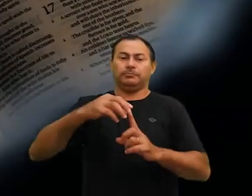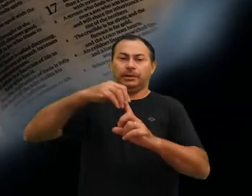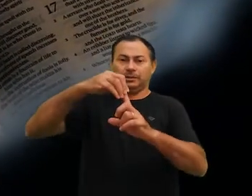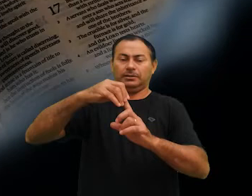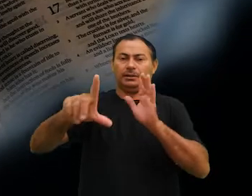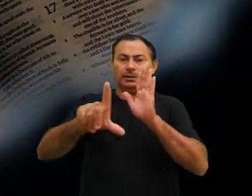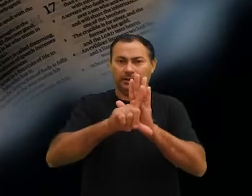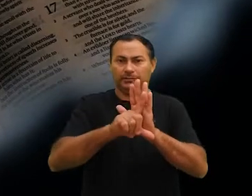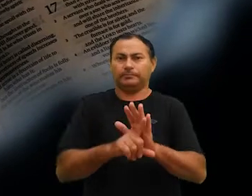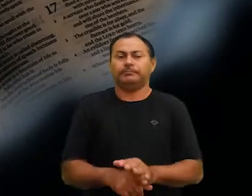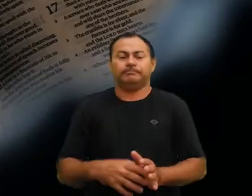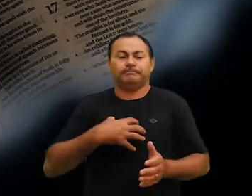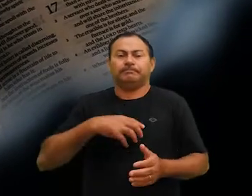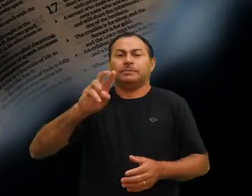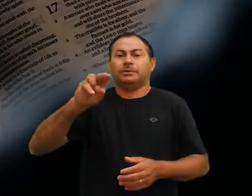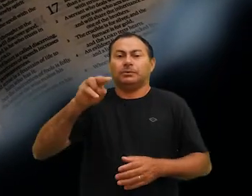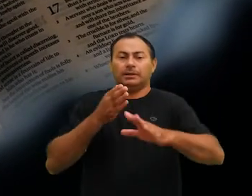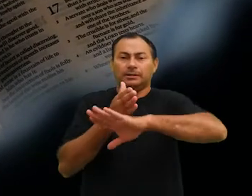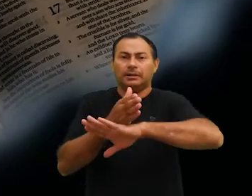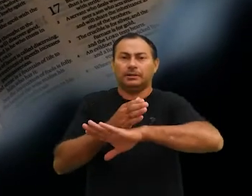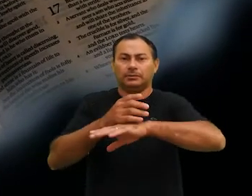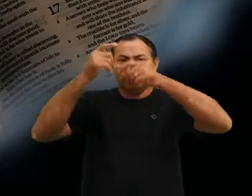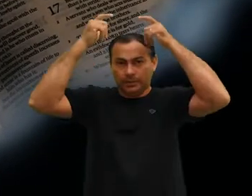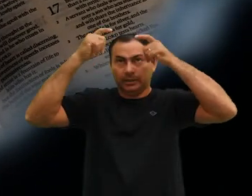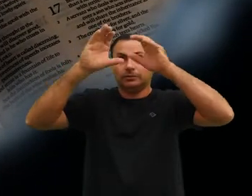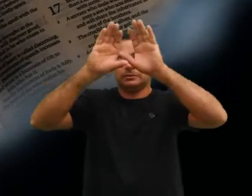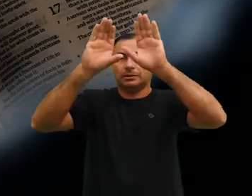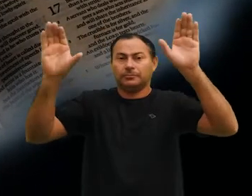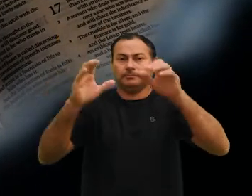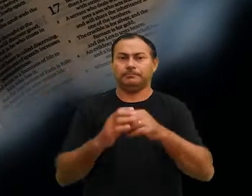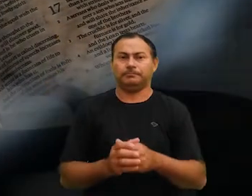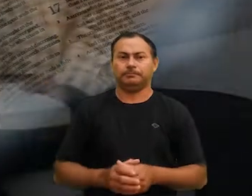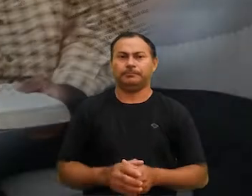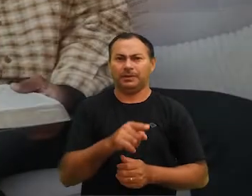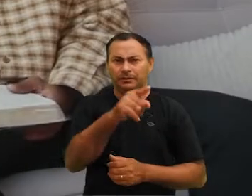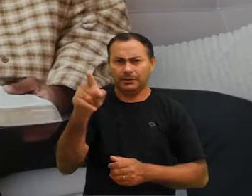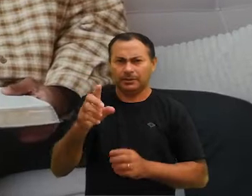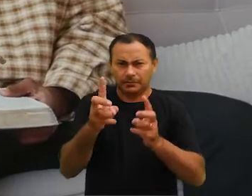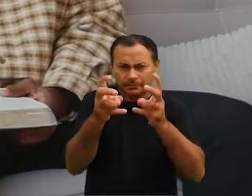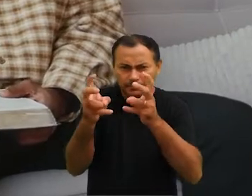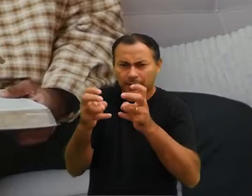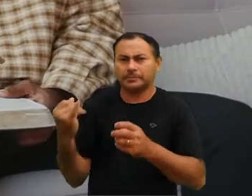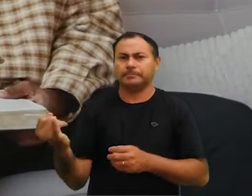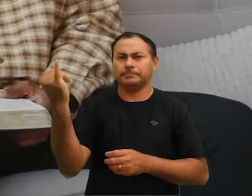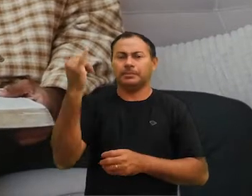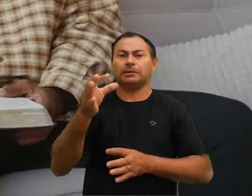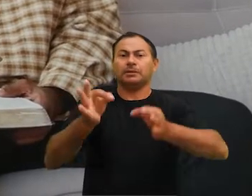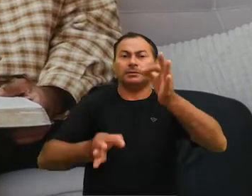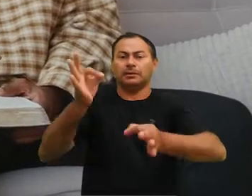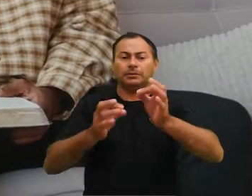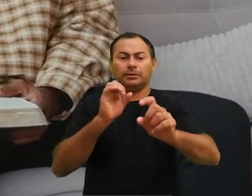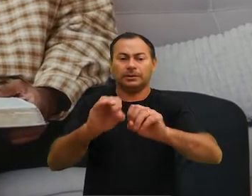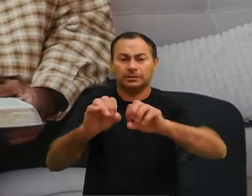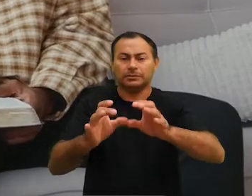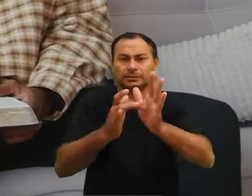e mestres da lei, de modo nenhum entrarão no reino dos céus. Você já percebeu a importância da